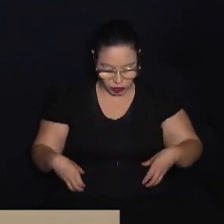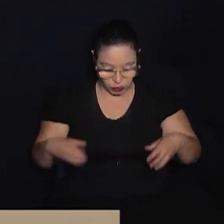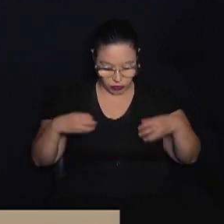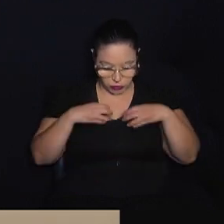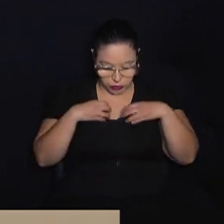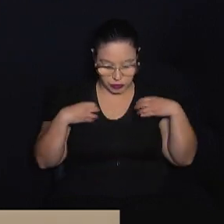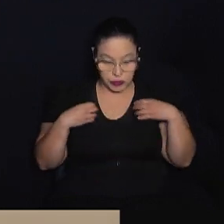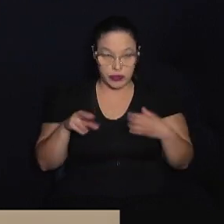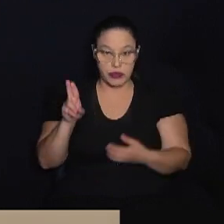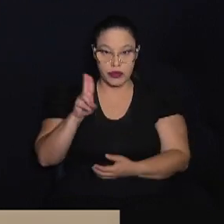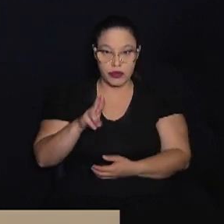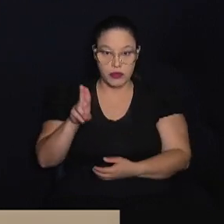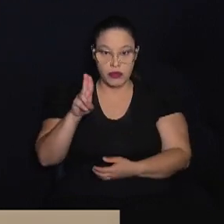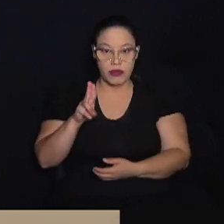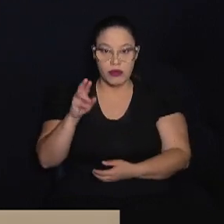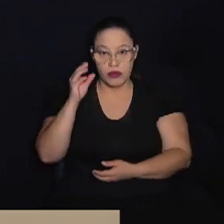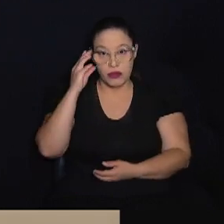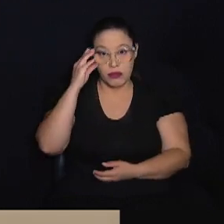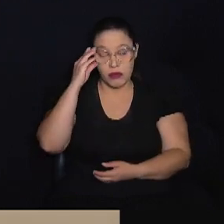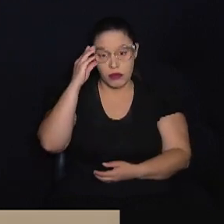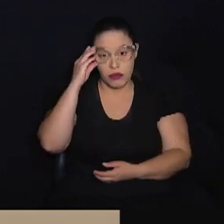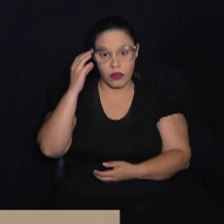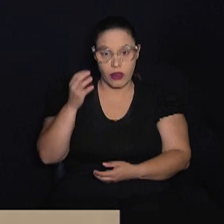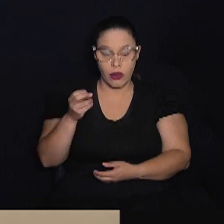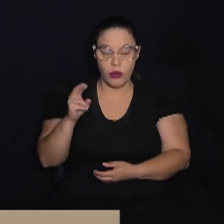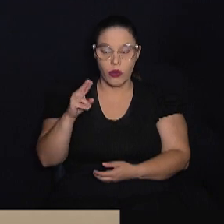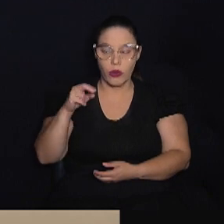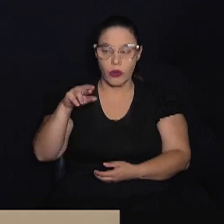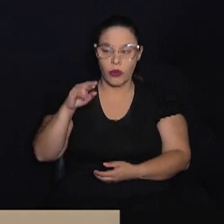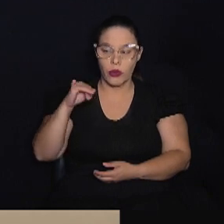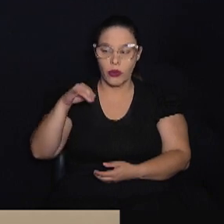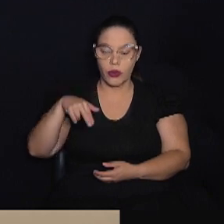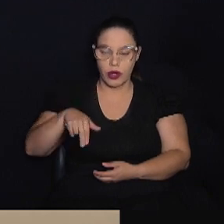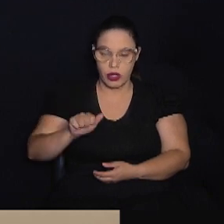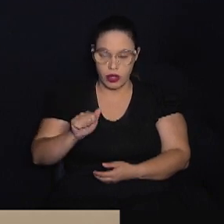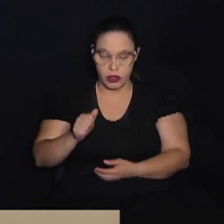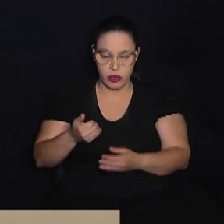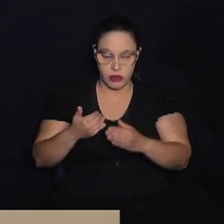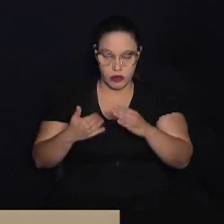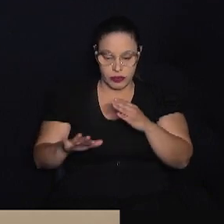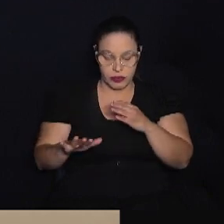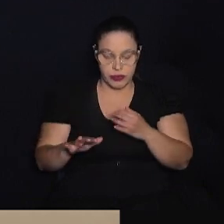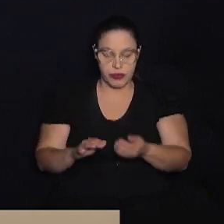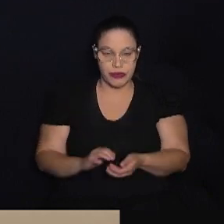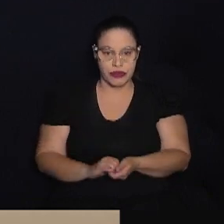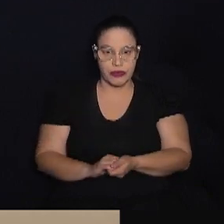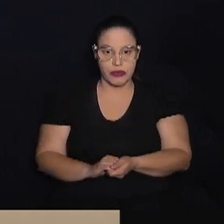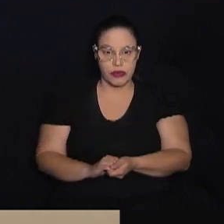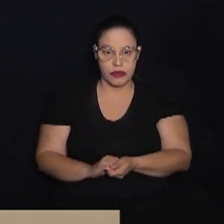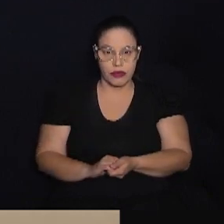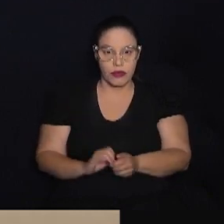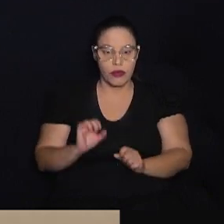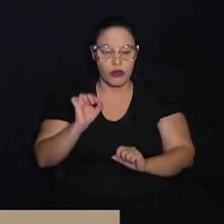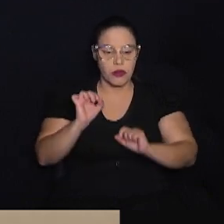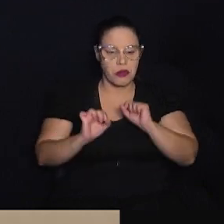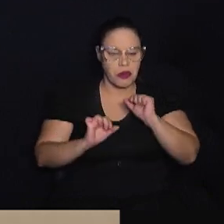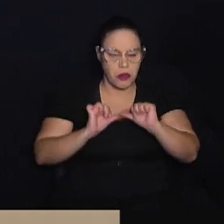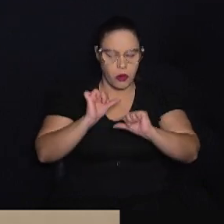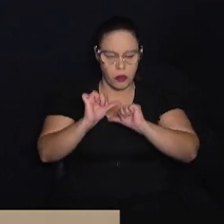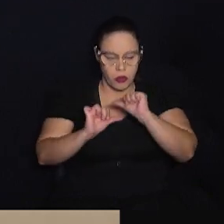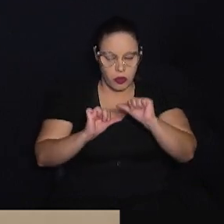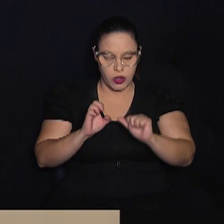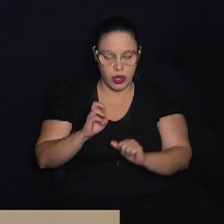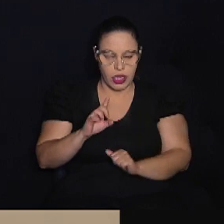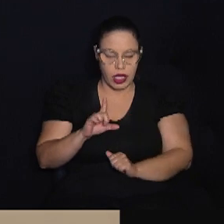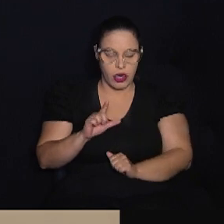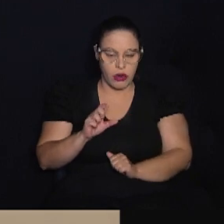que é utilizado para armazenar a urina, né, e depois ser eliminada. E aí tem alguma alteração nessas células